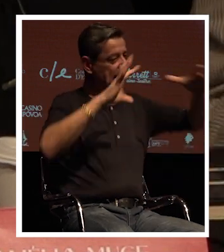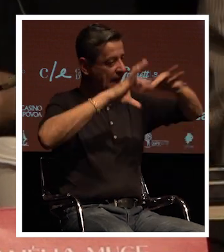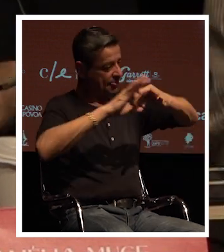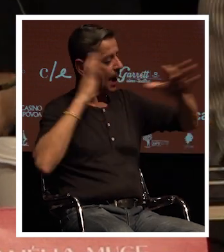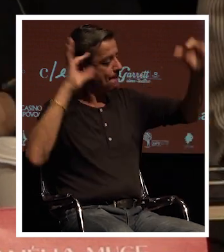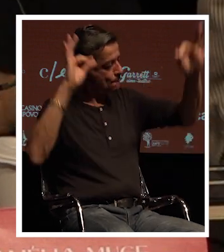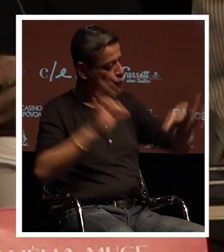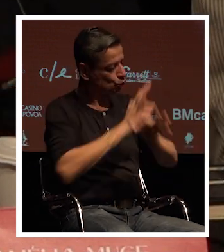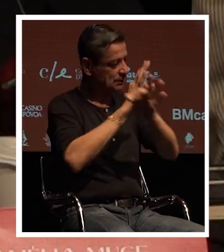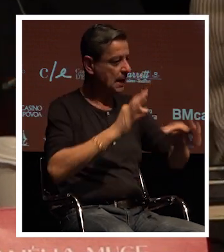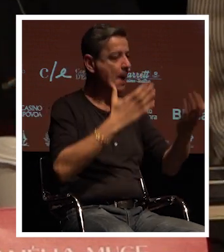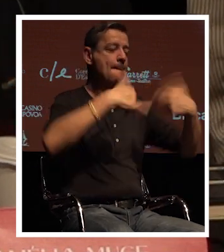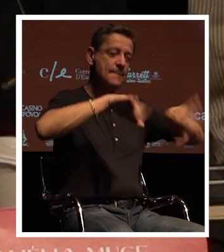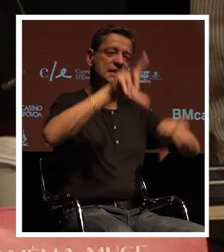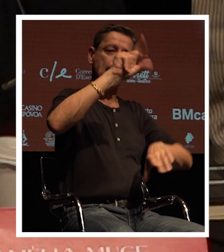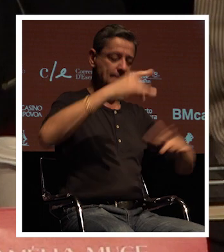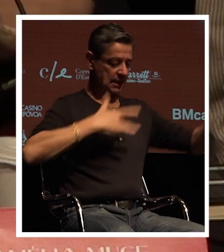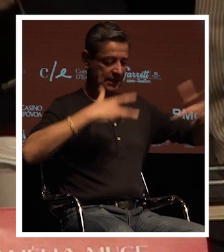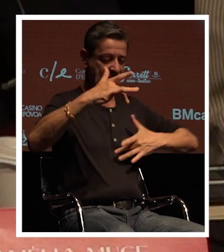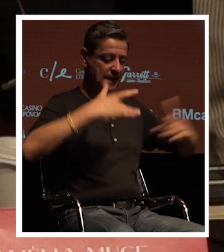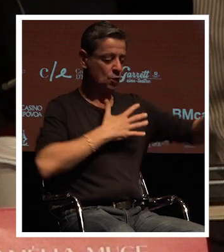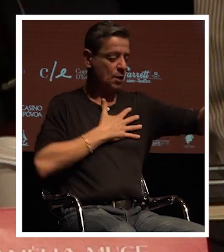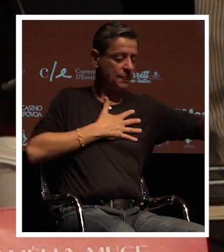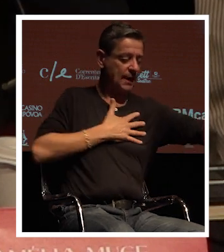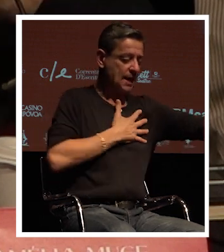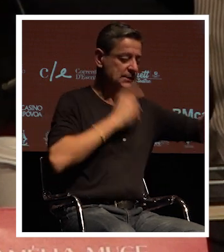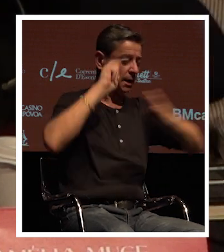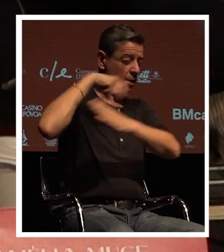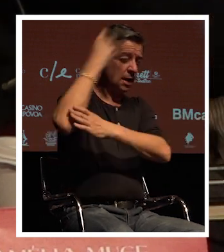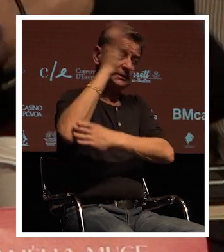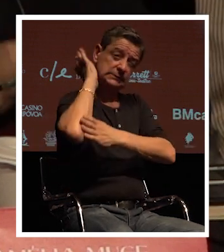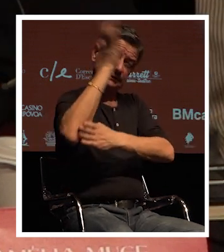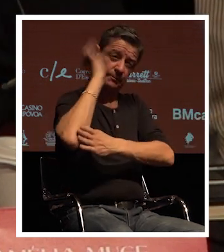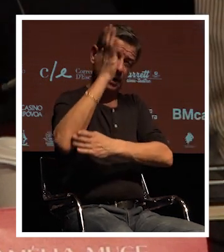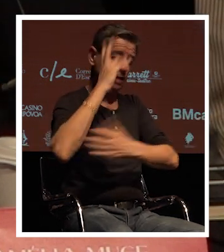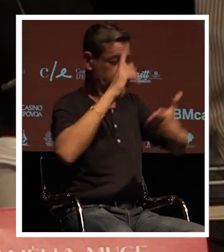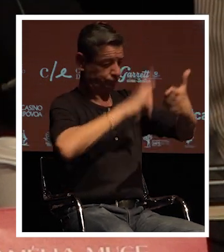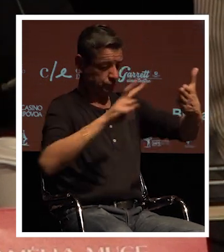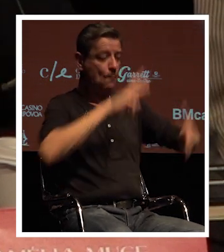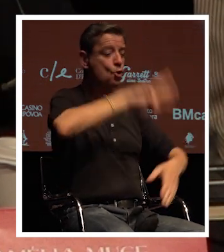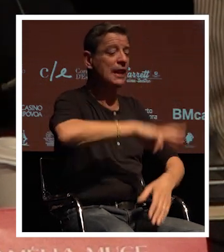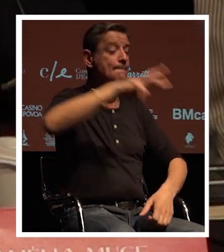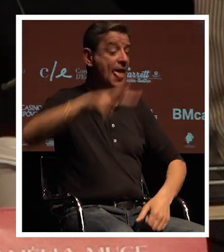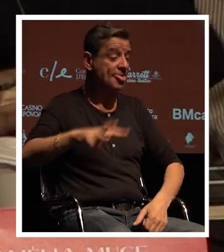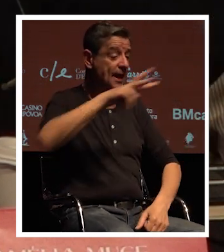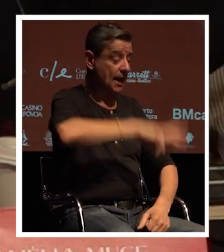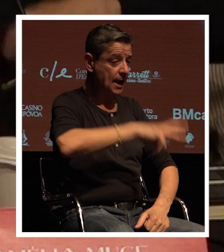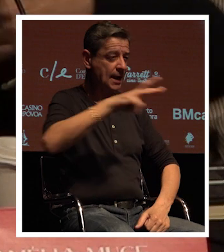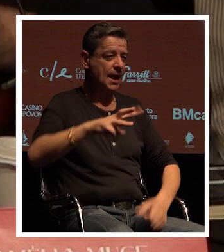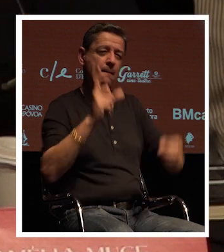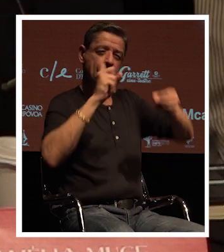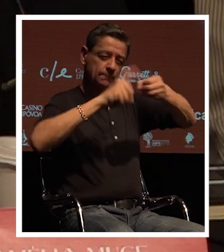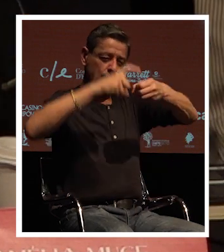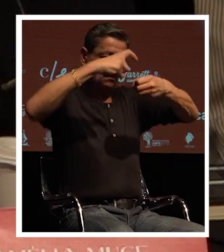Pois mas também ao teatro Dança cinema de animação ilustração literatura Multimédia são muitas as